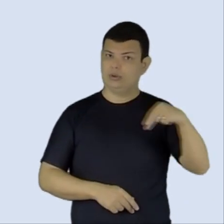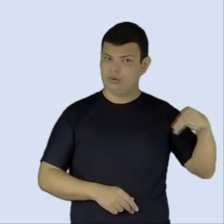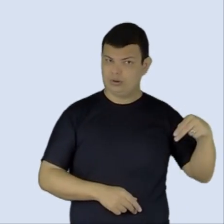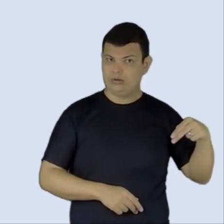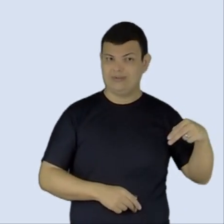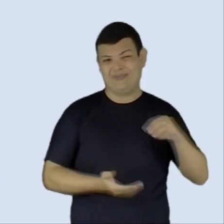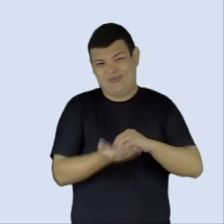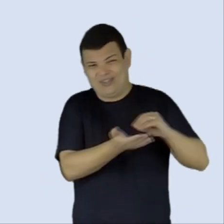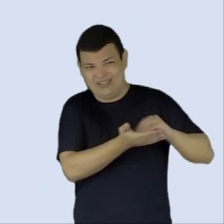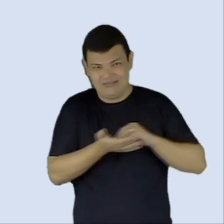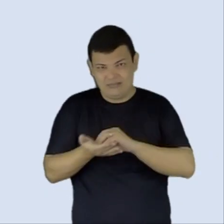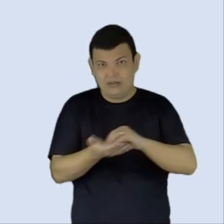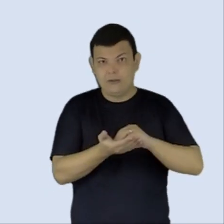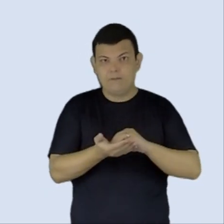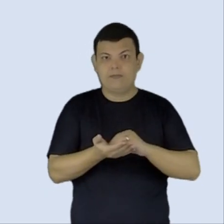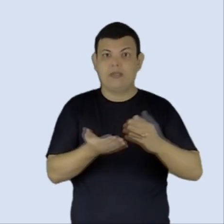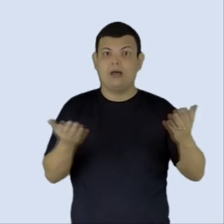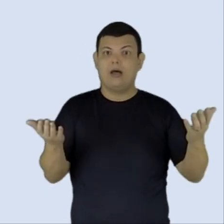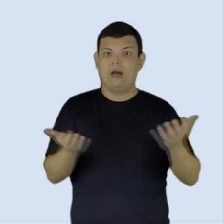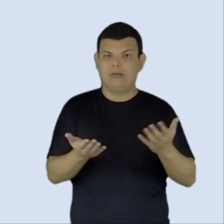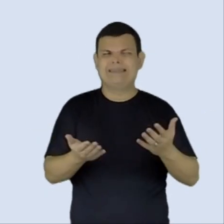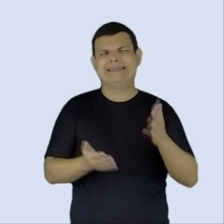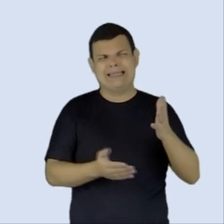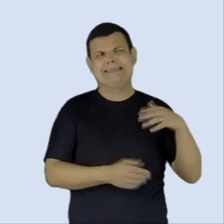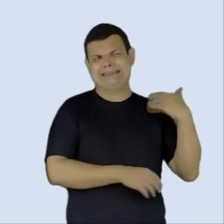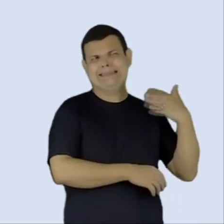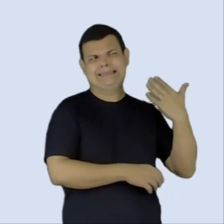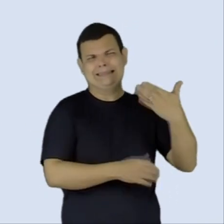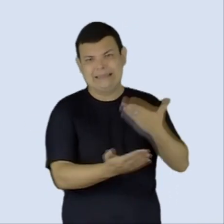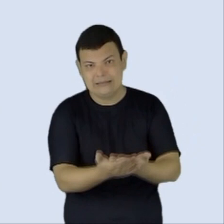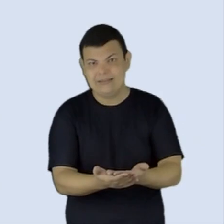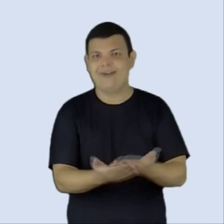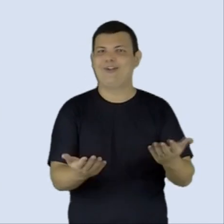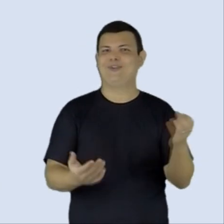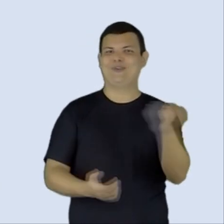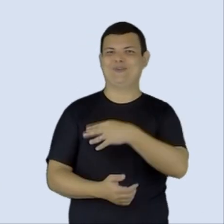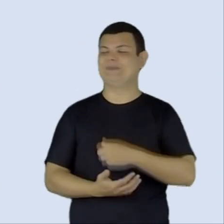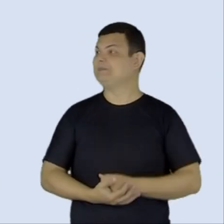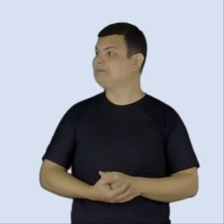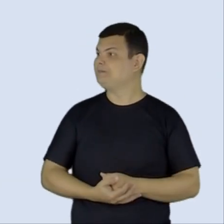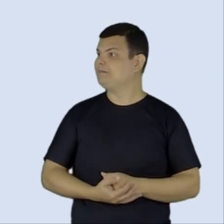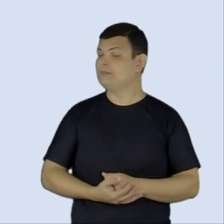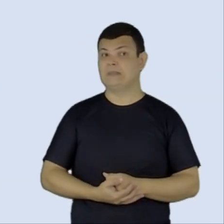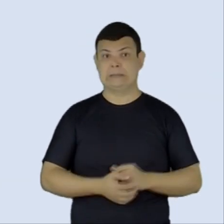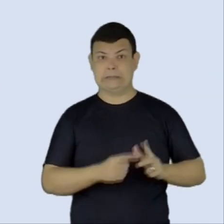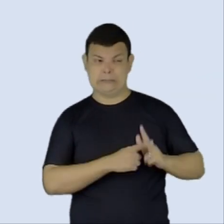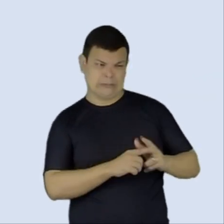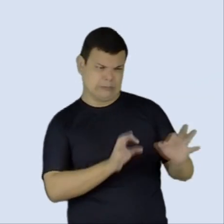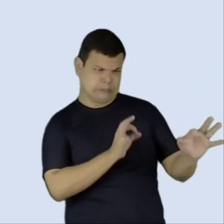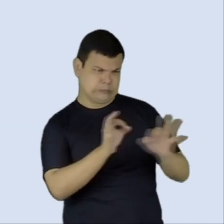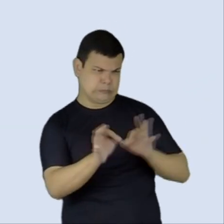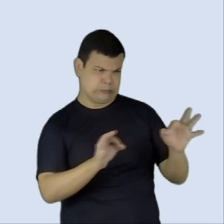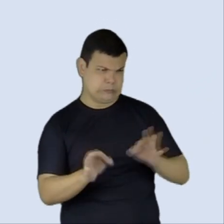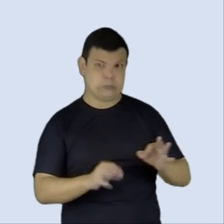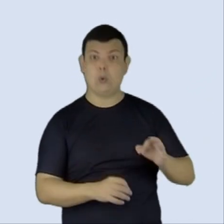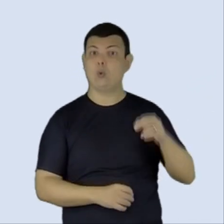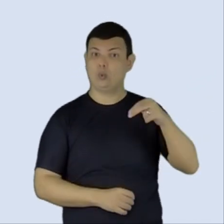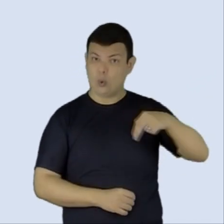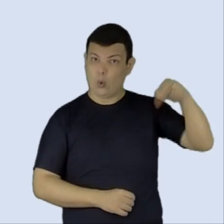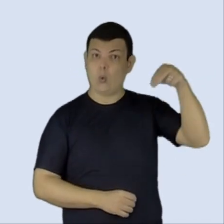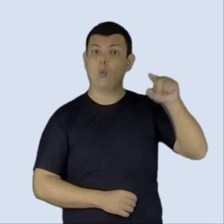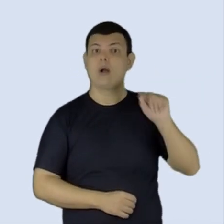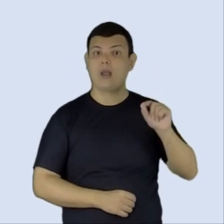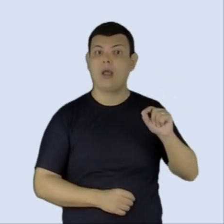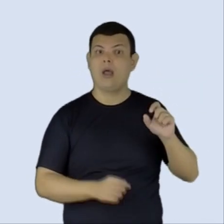disso. E é uma novela enorme, né, que está chegando ao fim. Um dos trechos de engenharia mais complexos do Eixo Norte era a